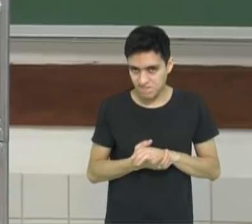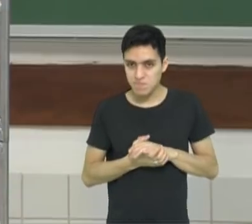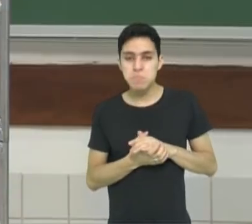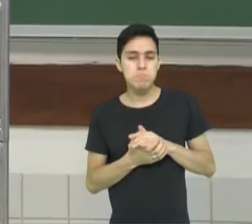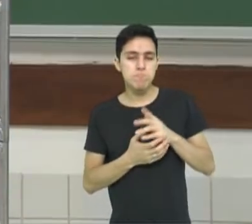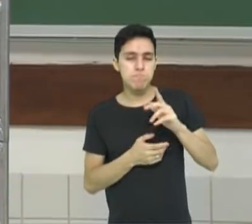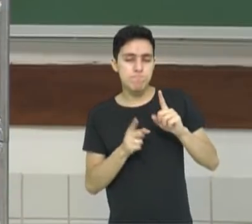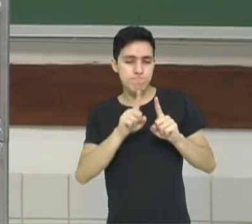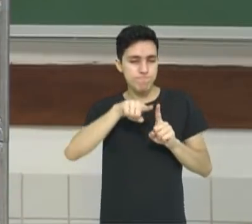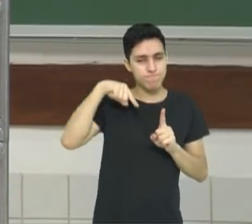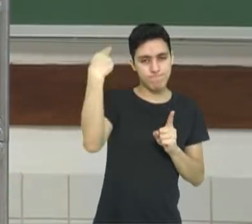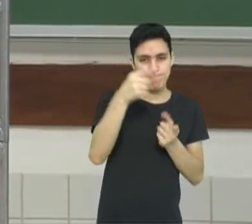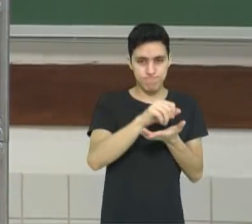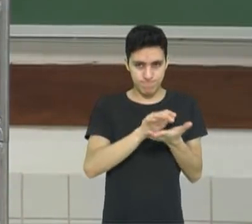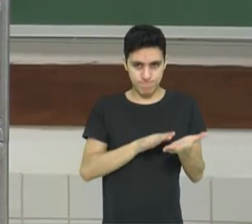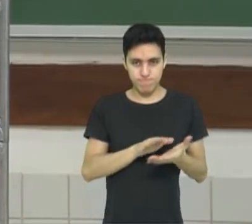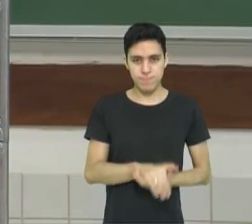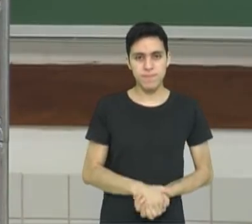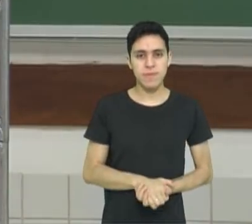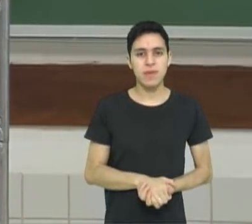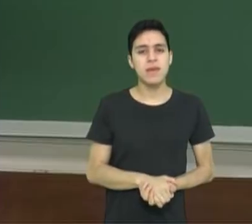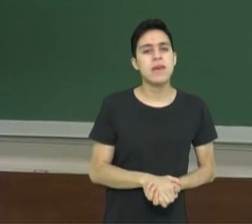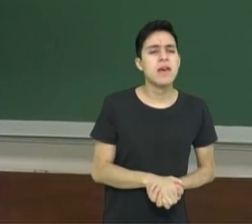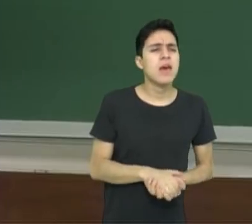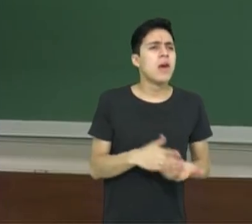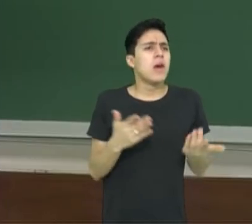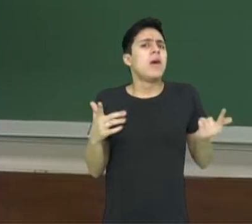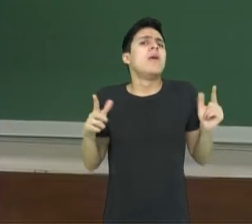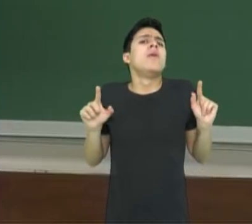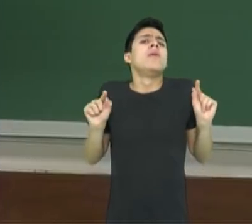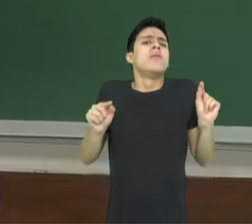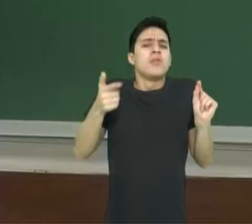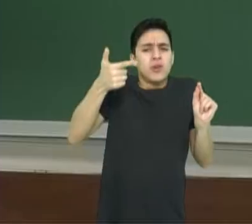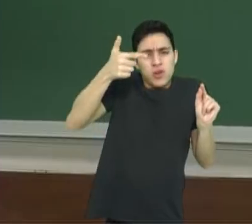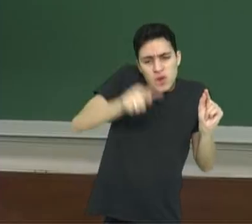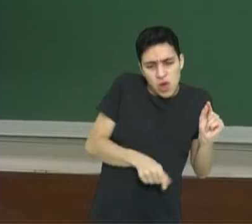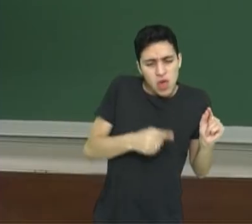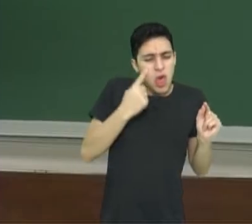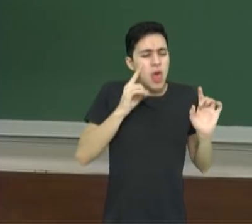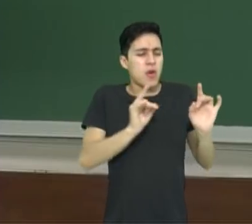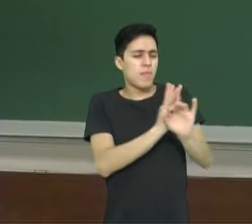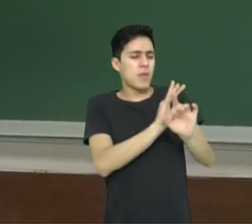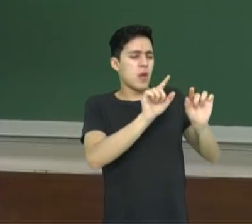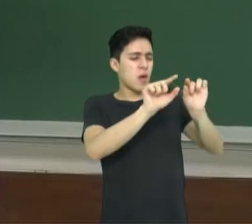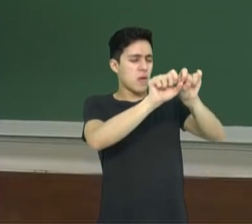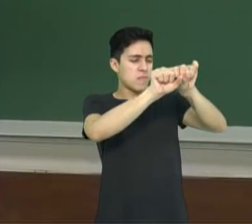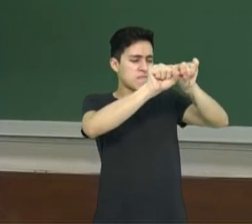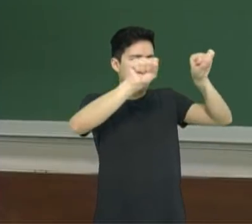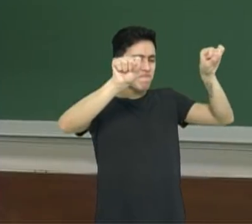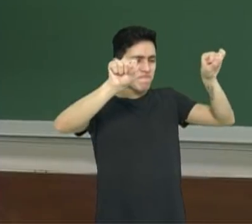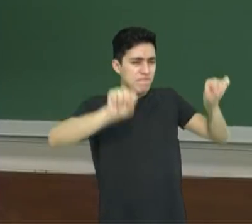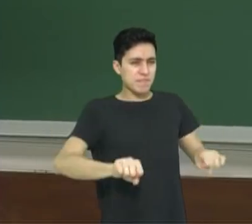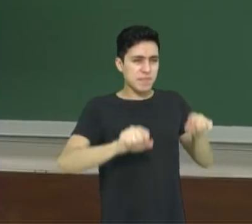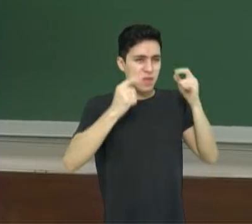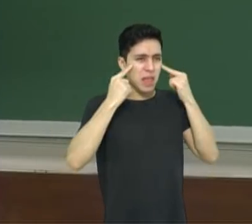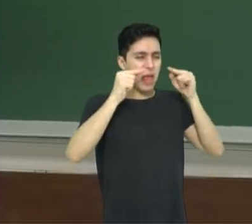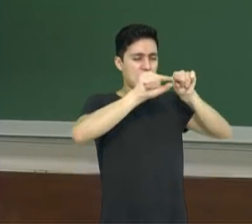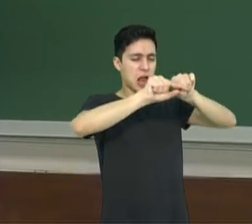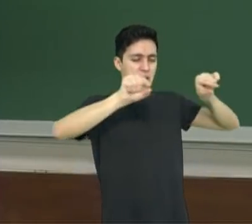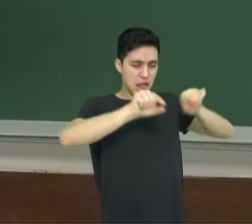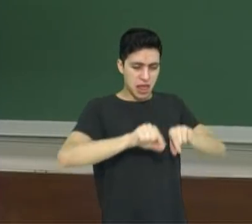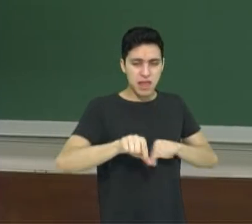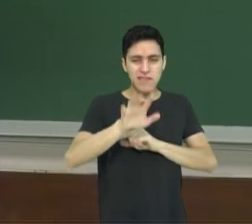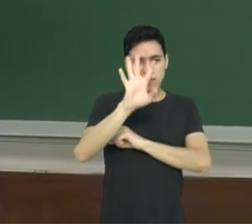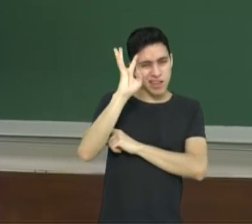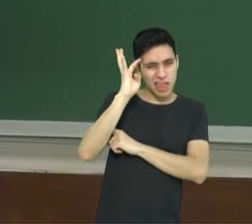Vamos então para o próximo? Próximo de novo, eu dei um sistema prontinho aqui, ó. E eu pedi, resolva